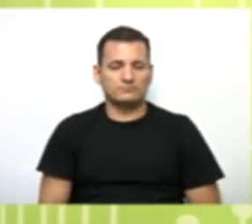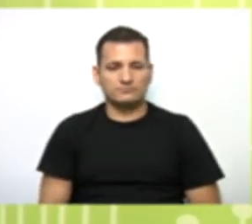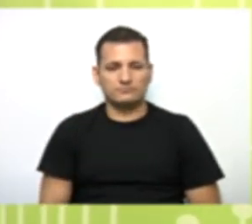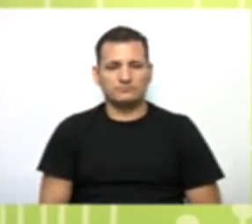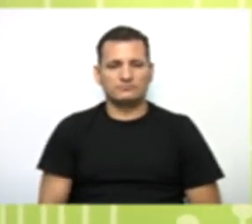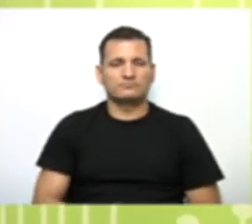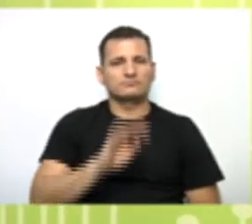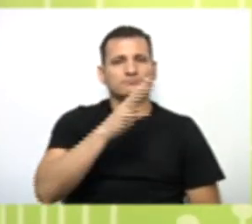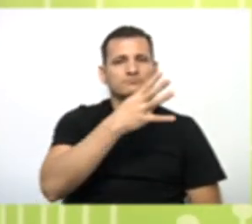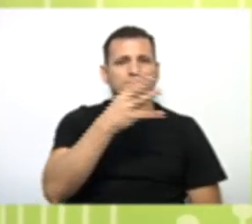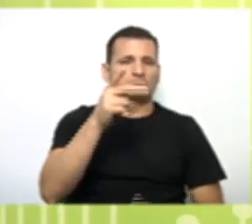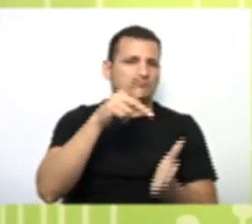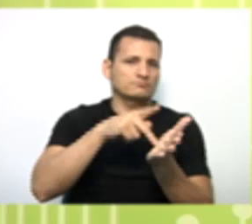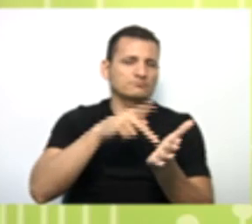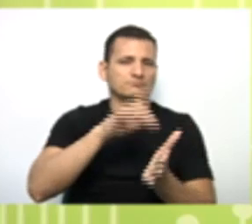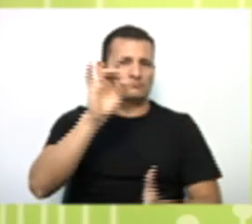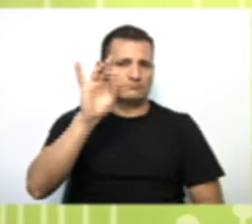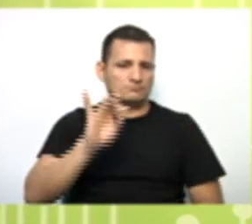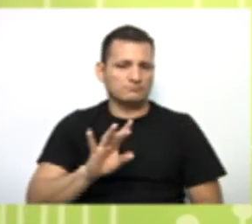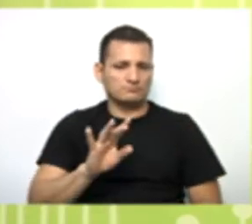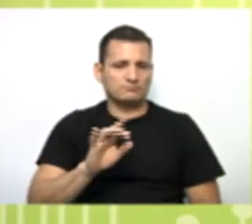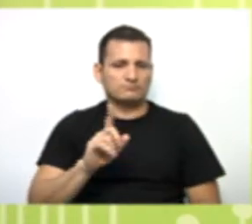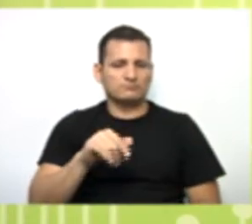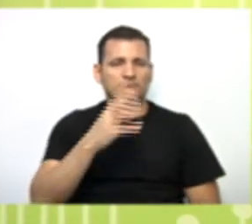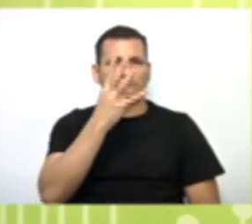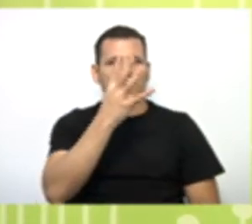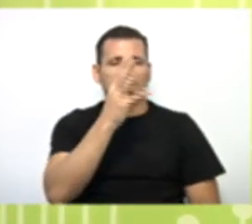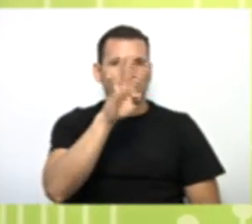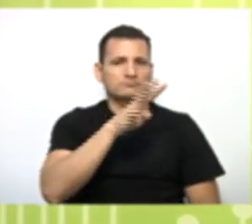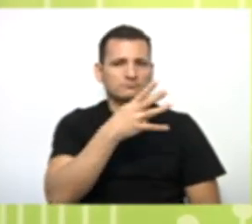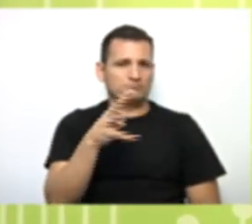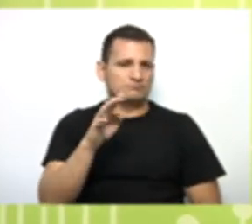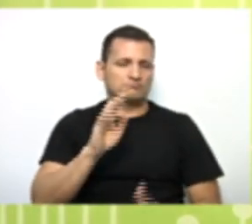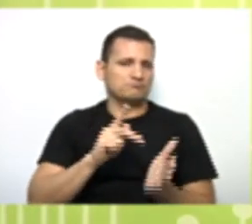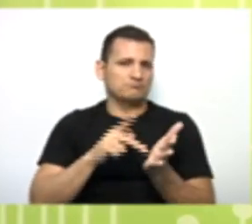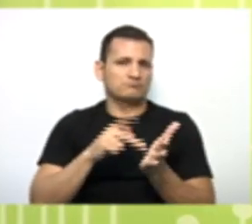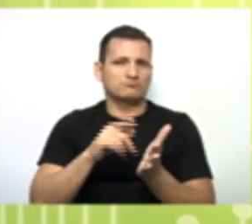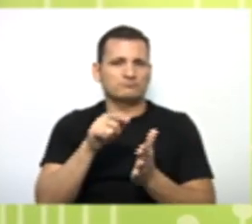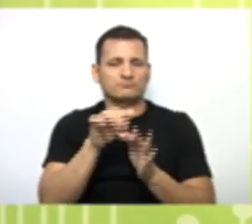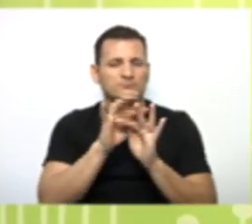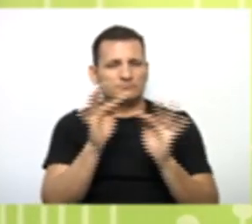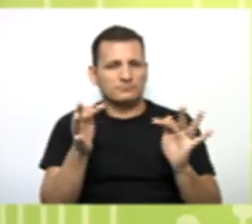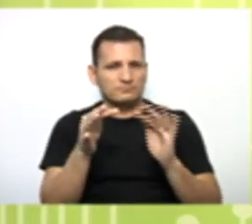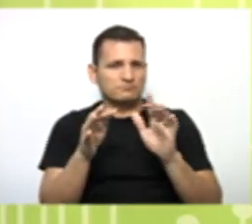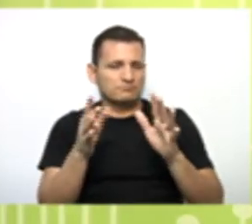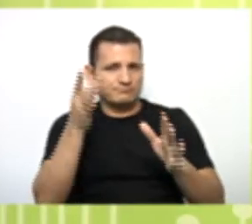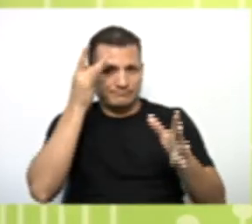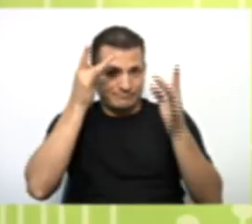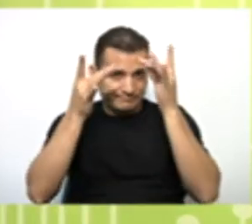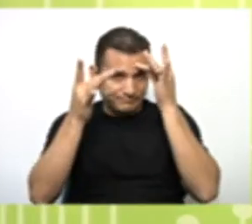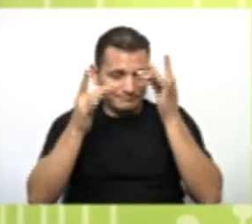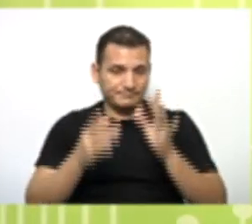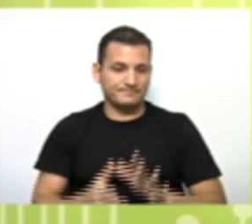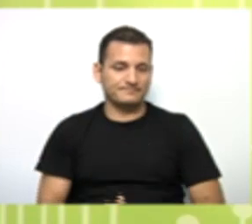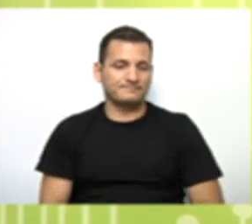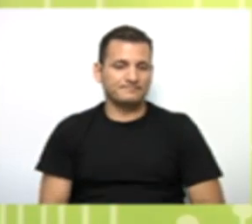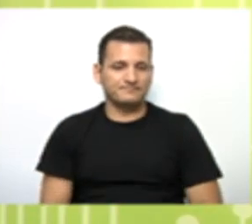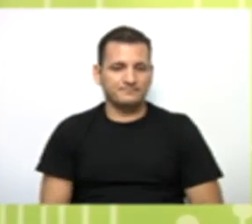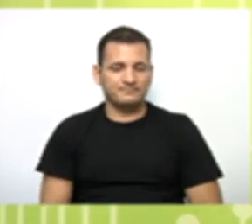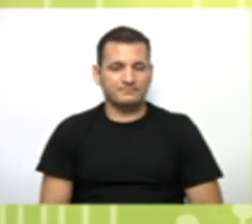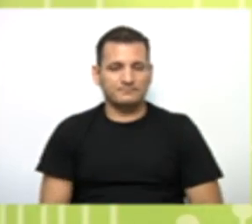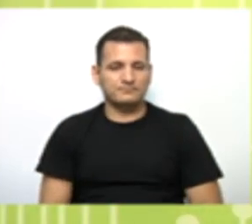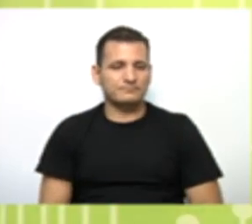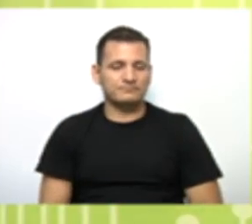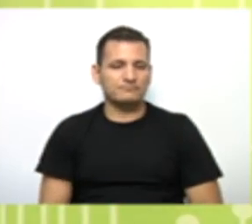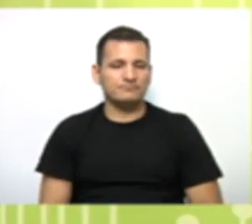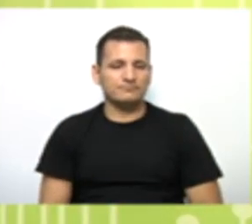a tabela verdade para cada um deles. Essa é a tabela verdade, muito simplesinho de decorar, né?